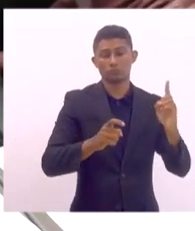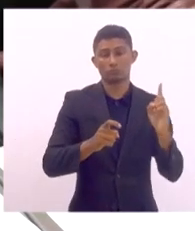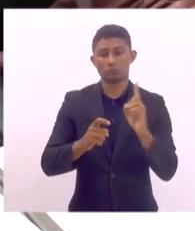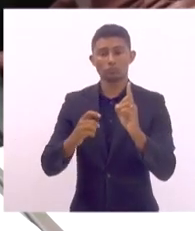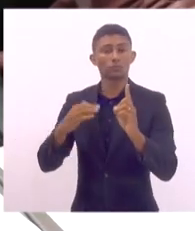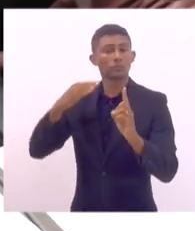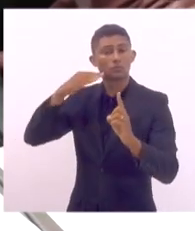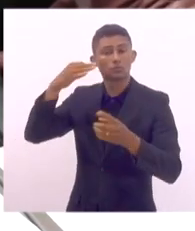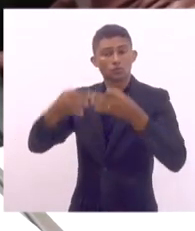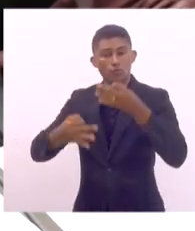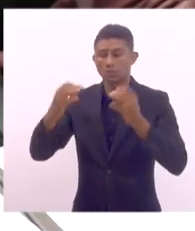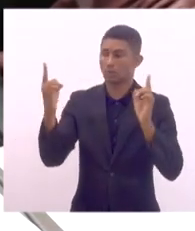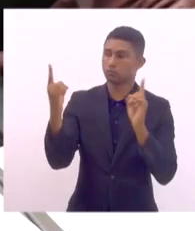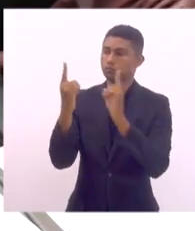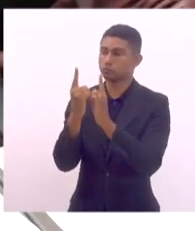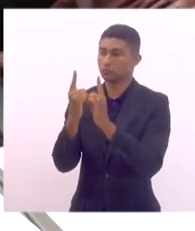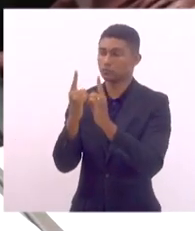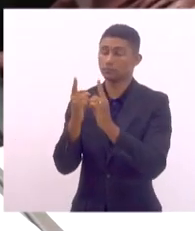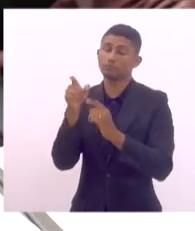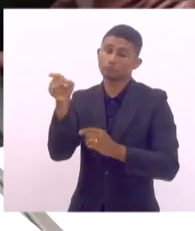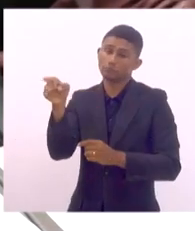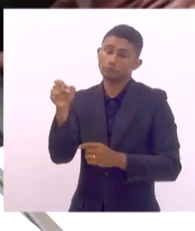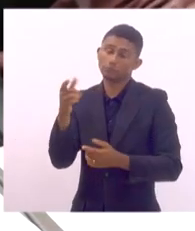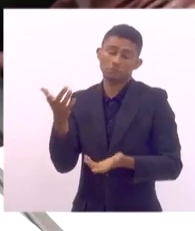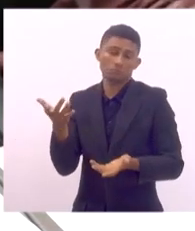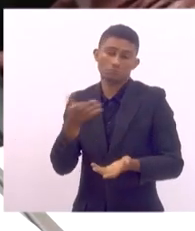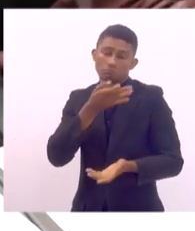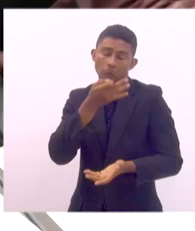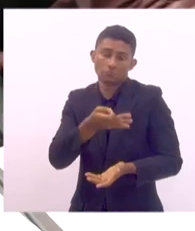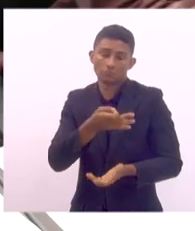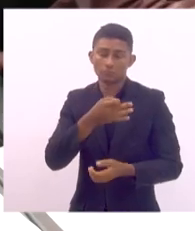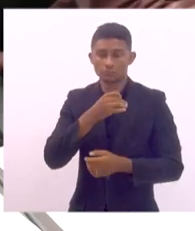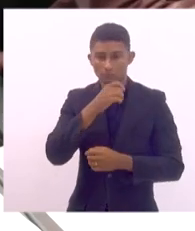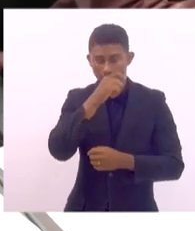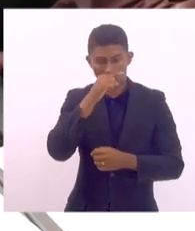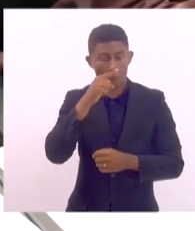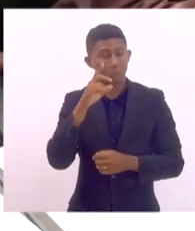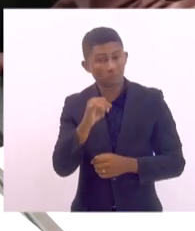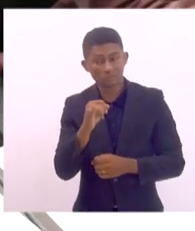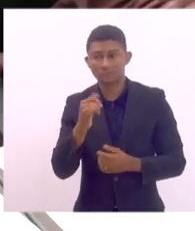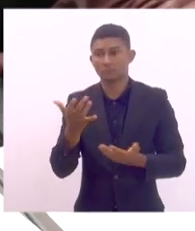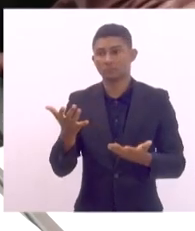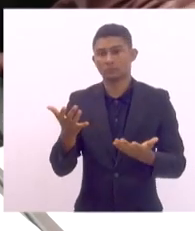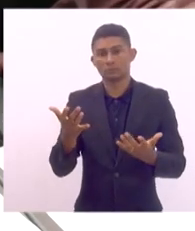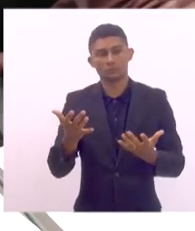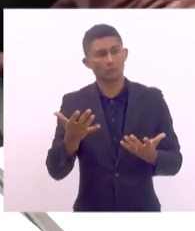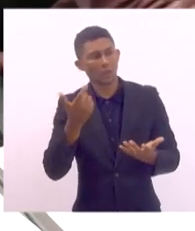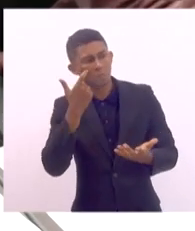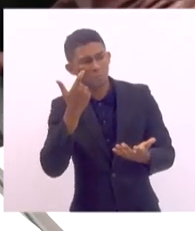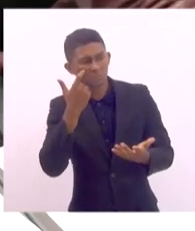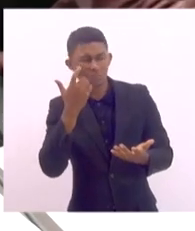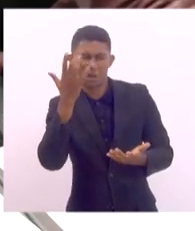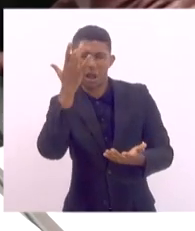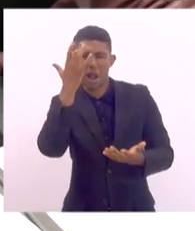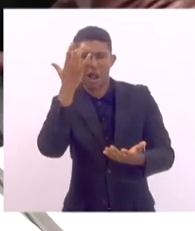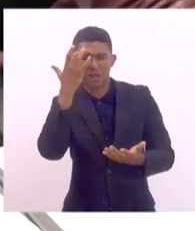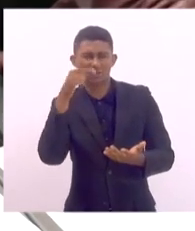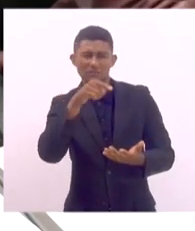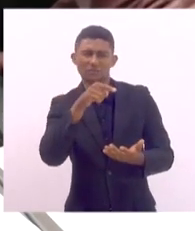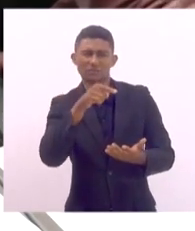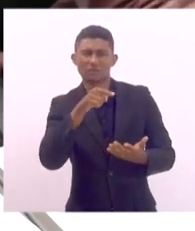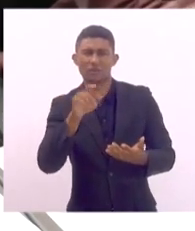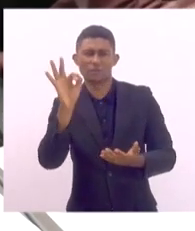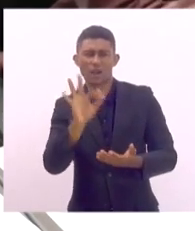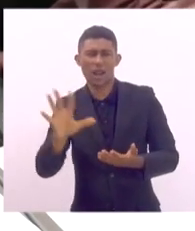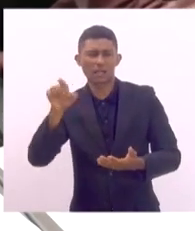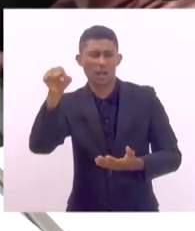a justiça interpreta, do seu ponto de vista, se tem invasão de competência de legislação da União ou